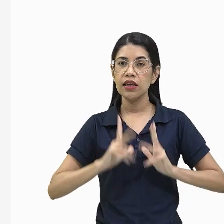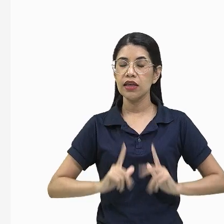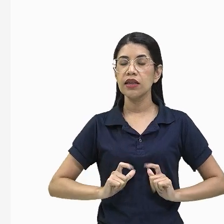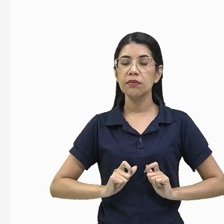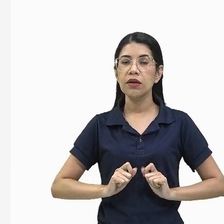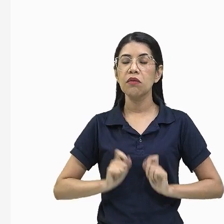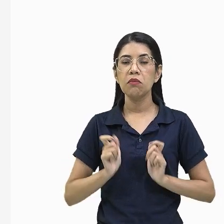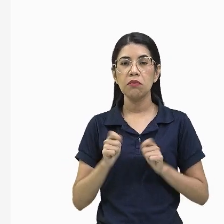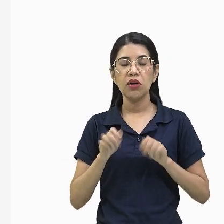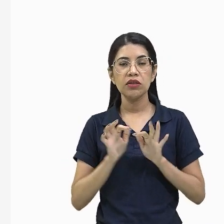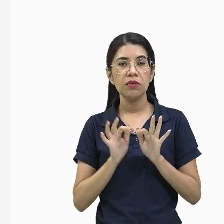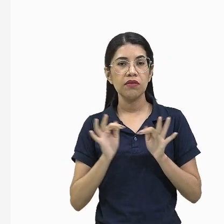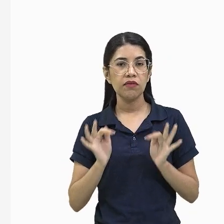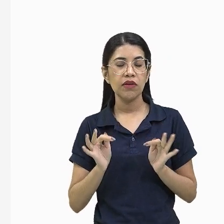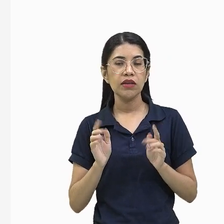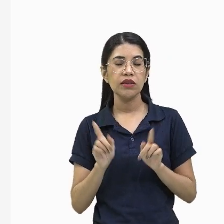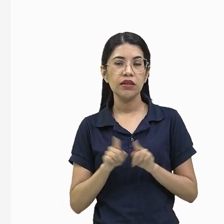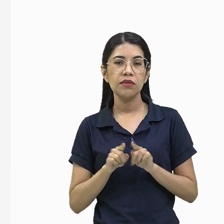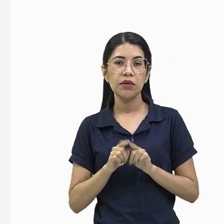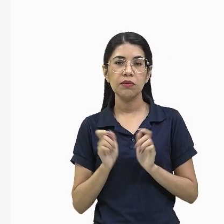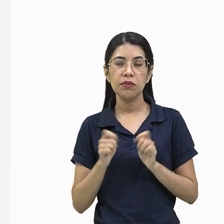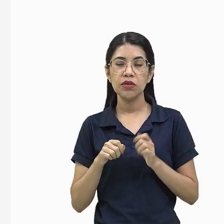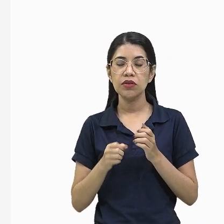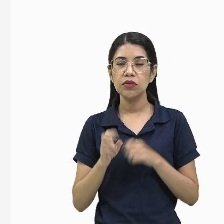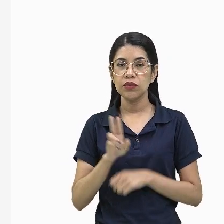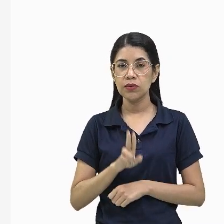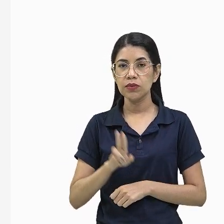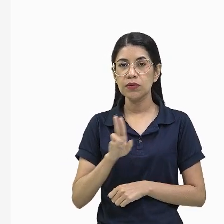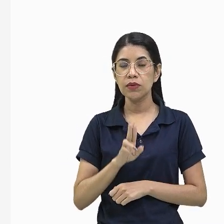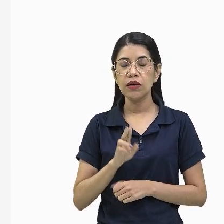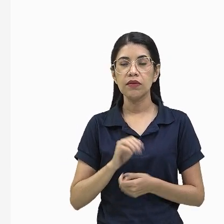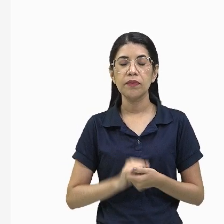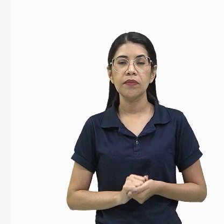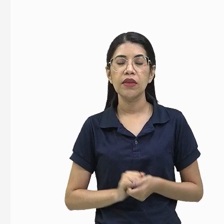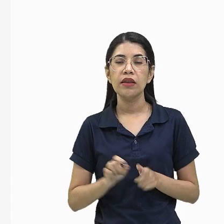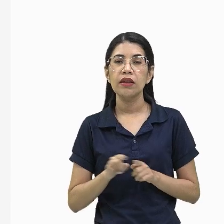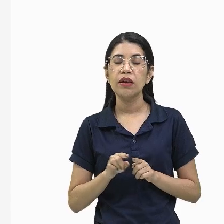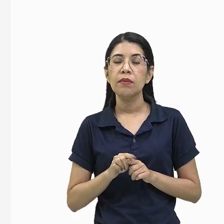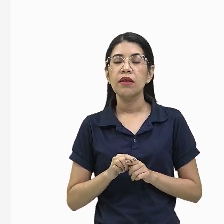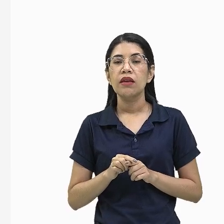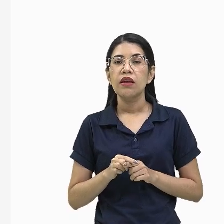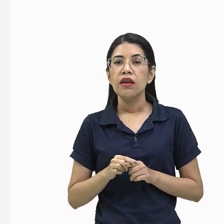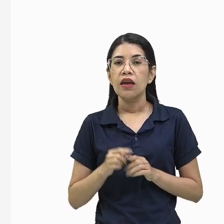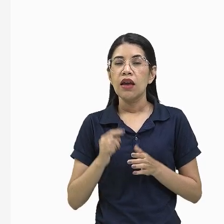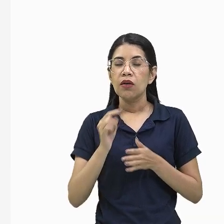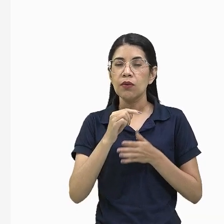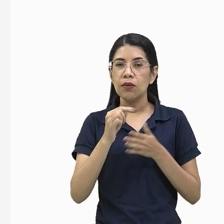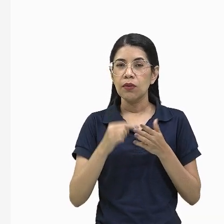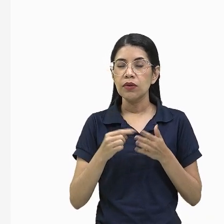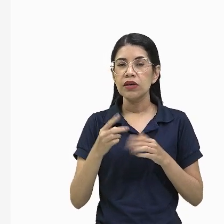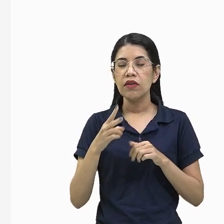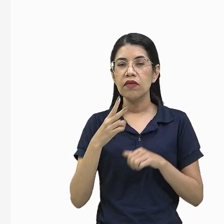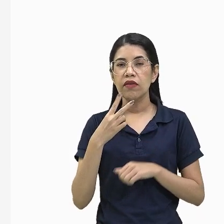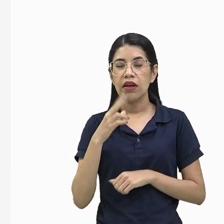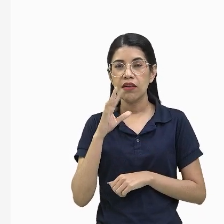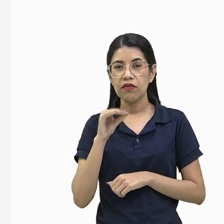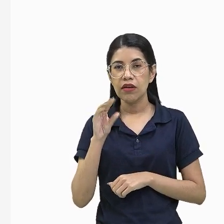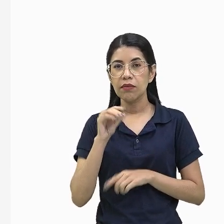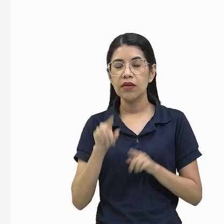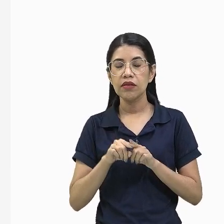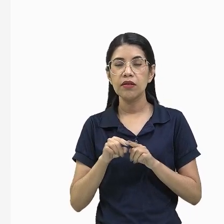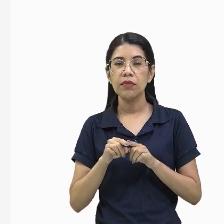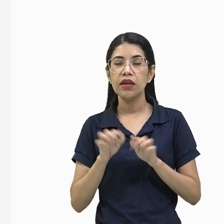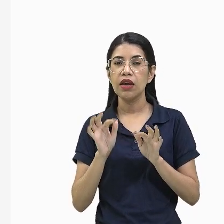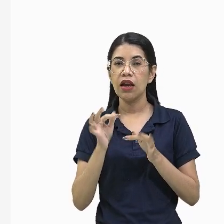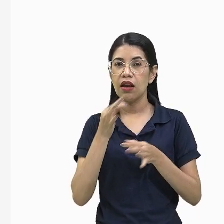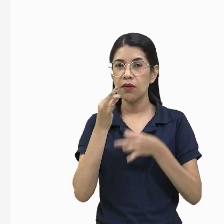uma frase de slogan para você utilizar. Elementos verbais, ou seja, texto curto com argumentos e informações, ou